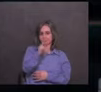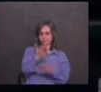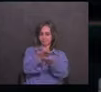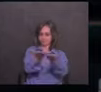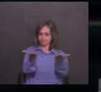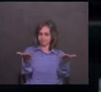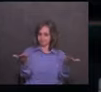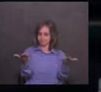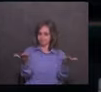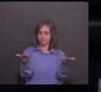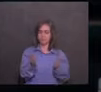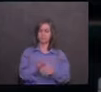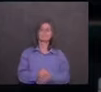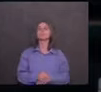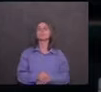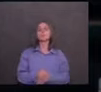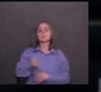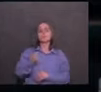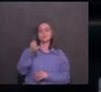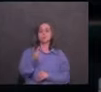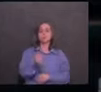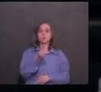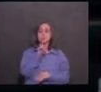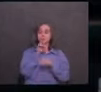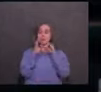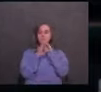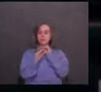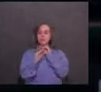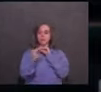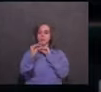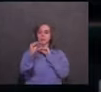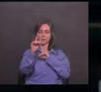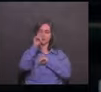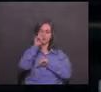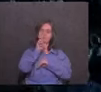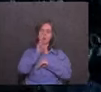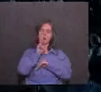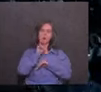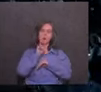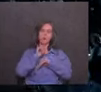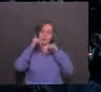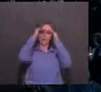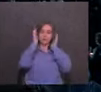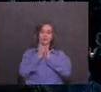e acompanharemos depois em silêncio a procissão de regresso à Capelinha das Aparições.